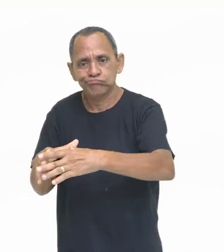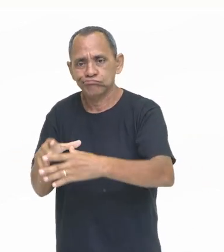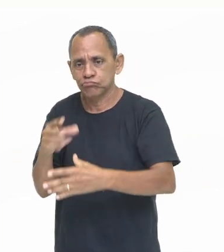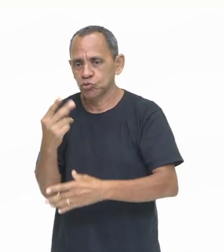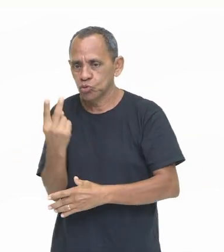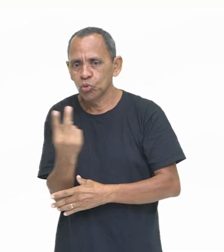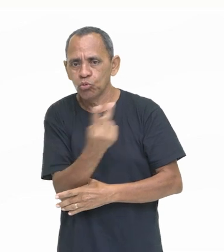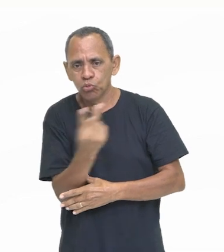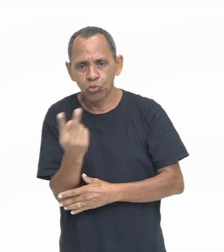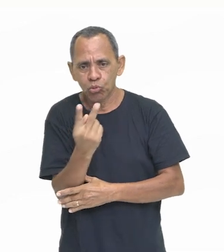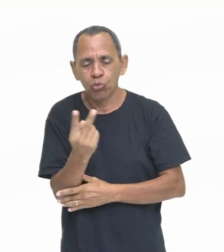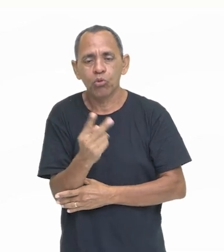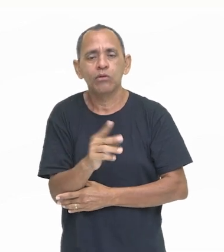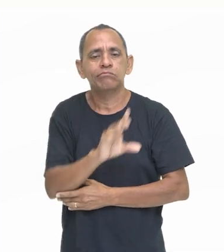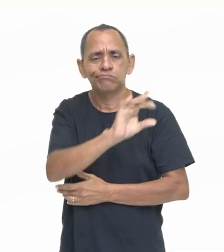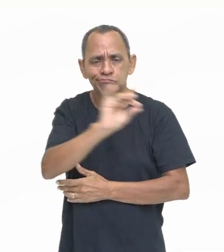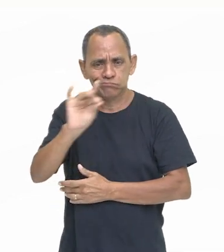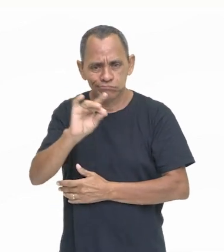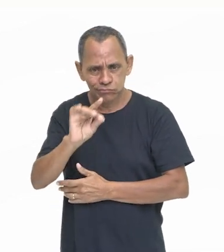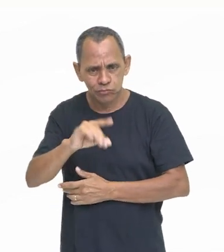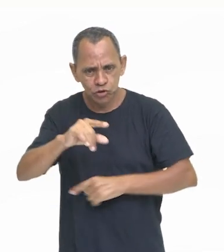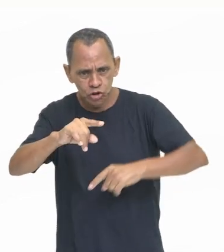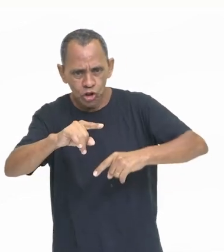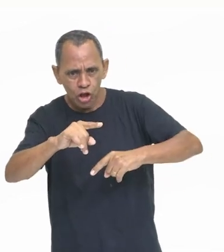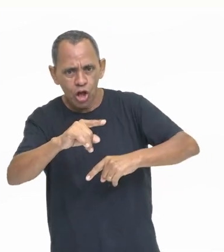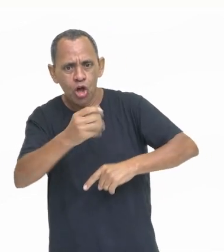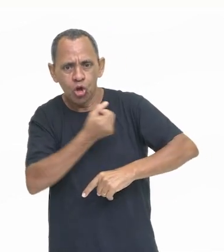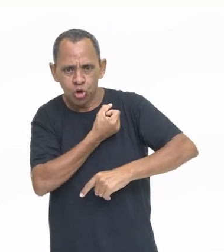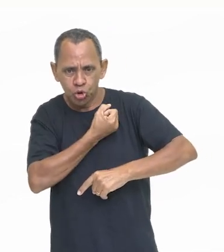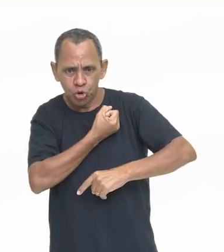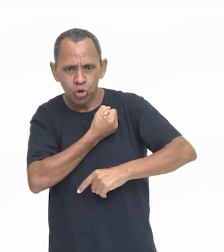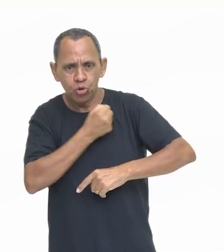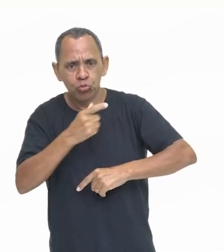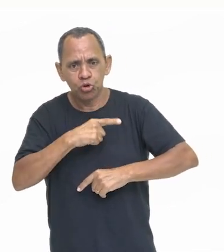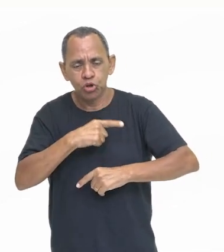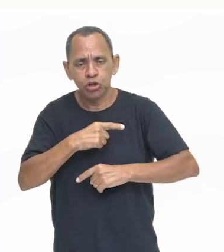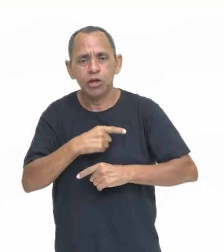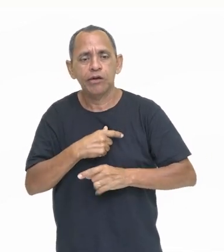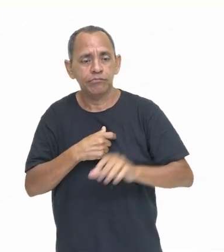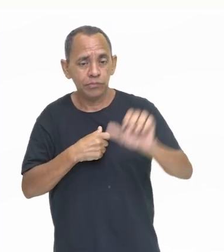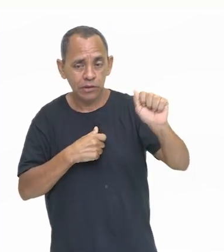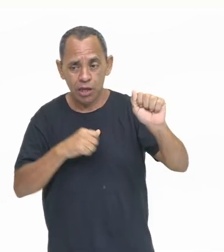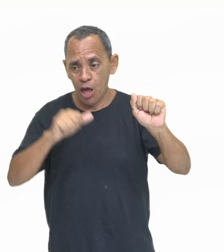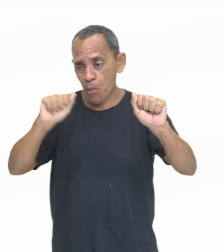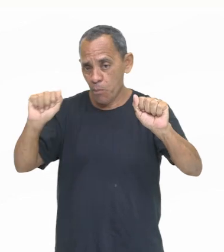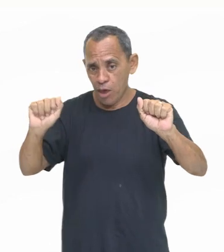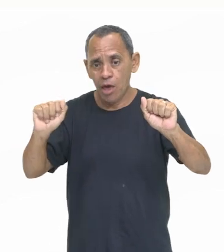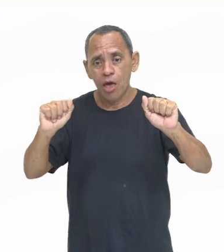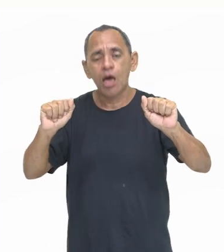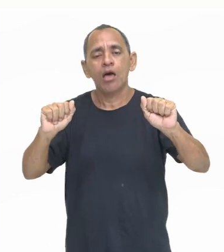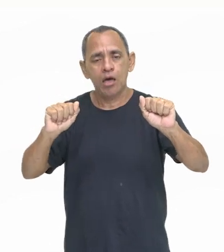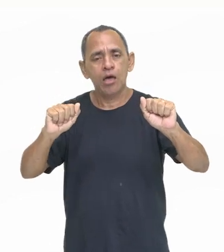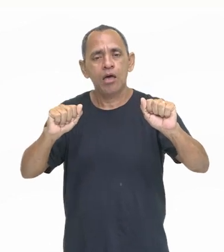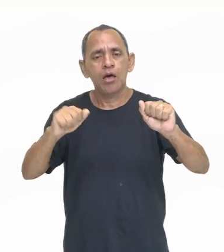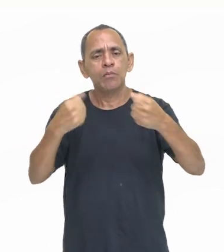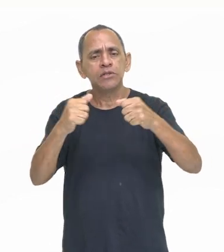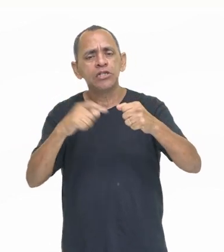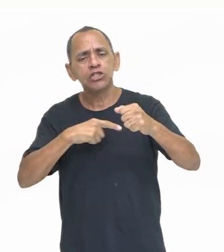cada elemento de A deve possuir um único elemento em B, tá?